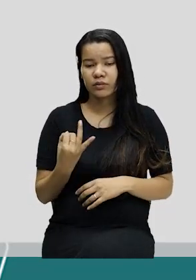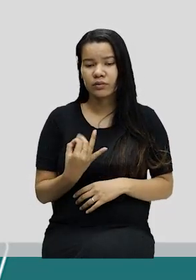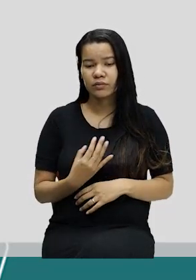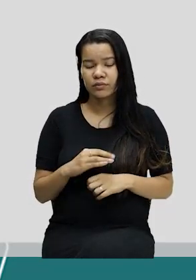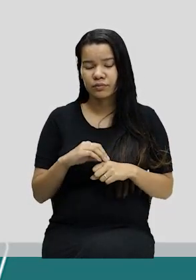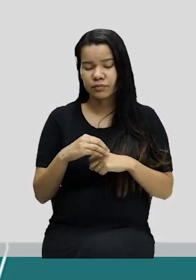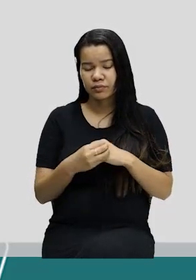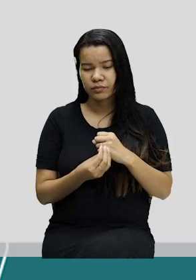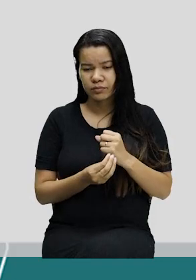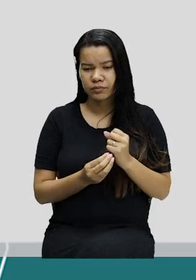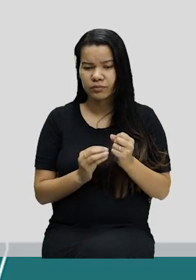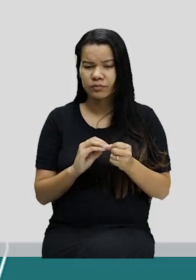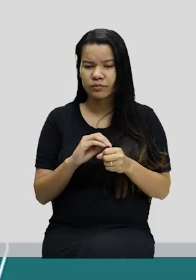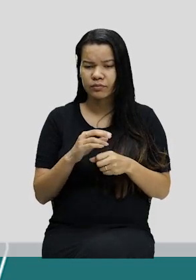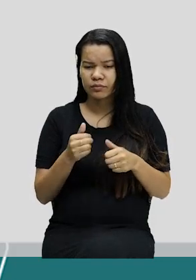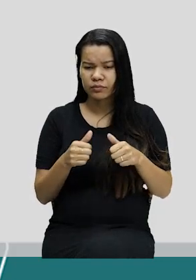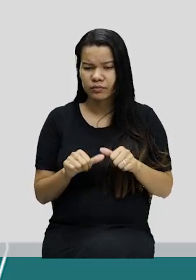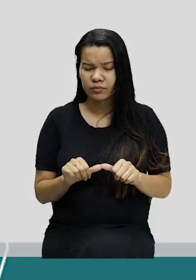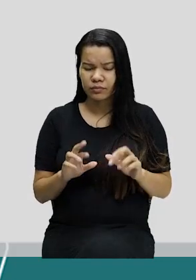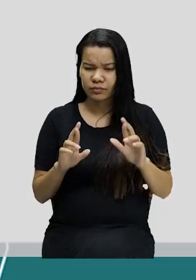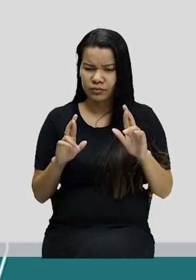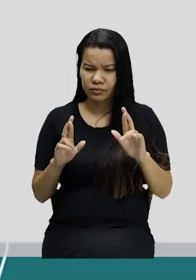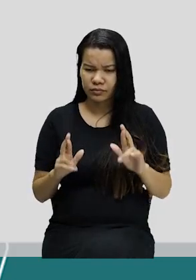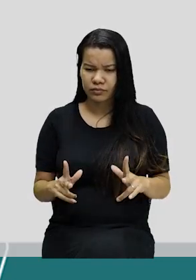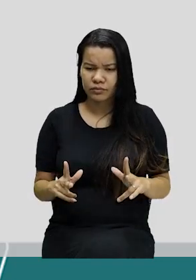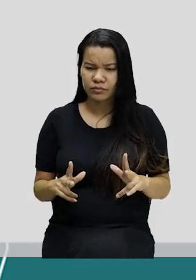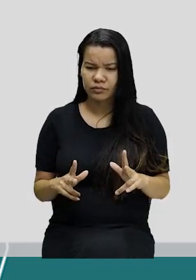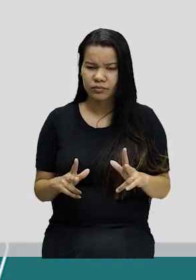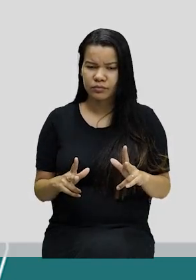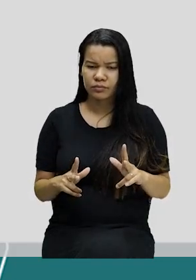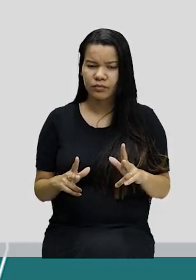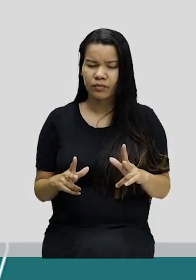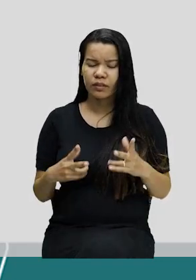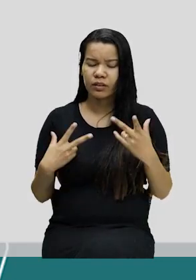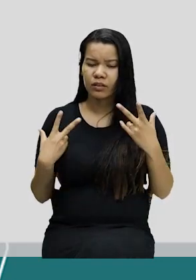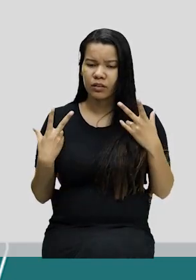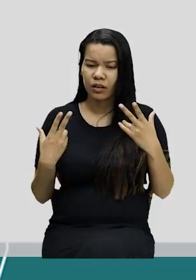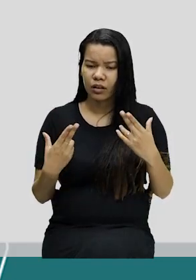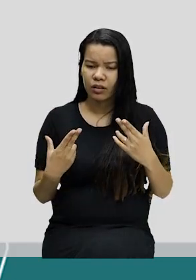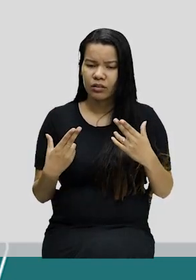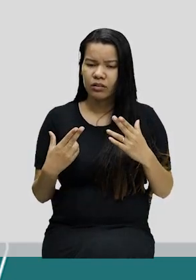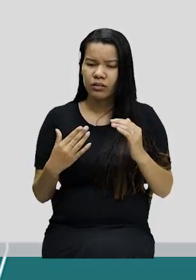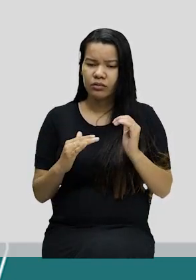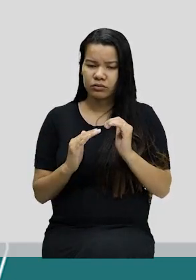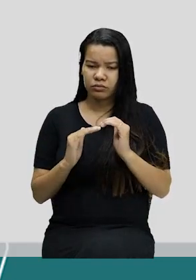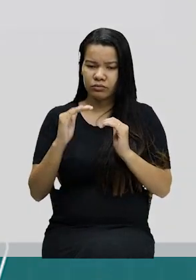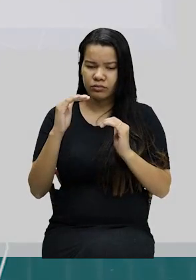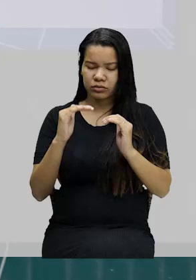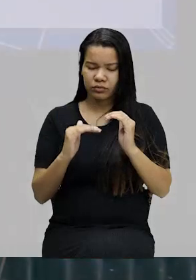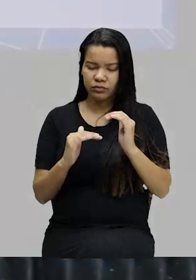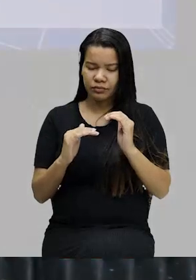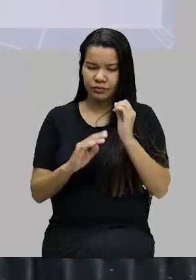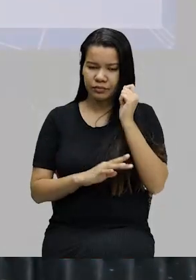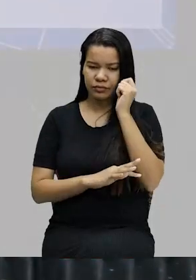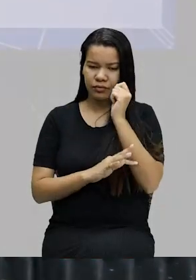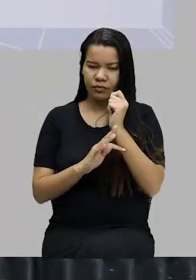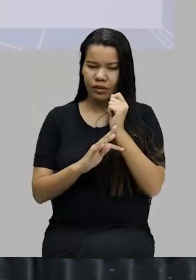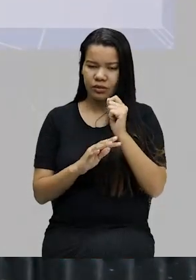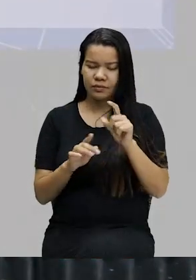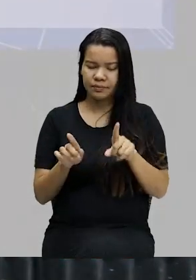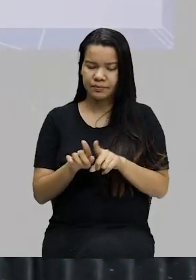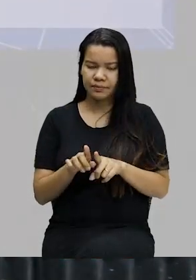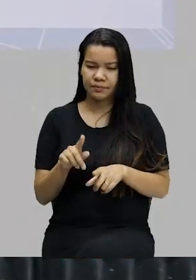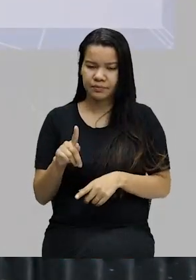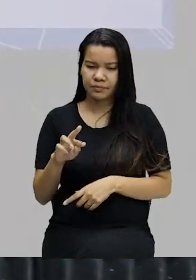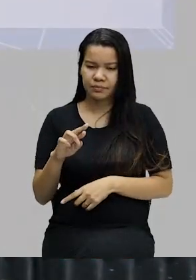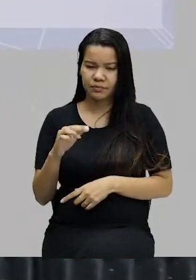estariam, gases diferentes nas mesmas condições de volume, temperatura e pressão. Ao longo do século